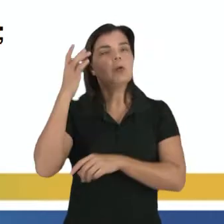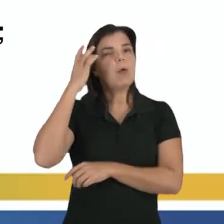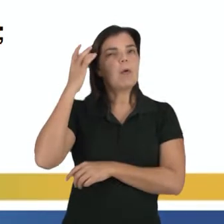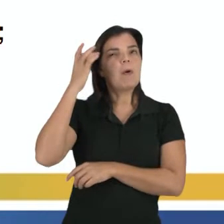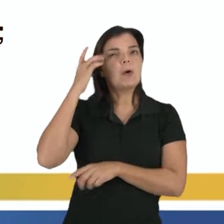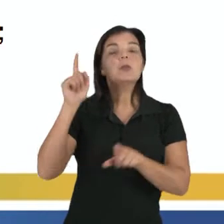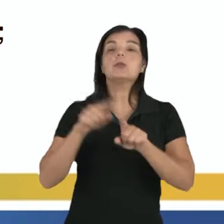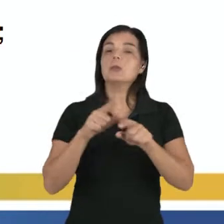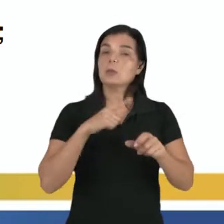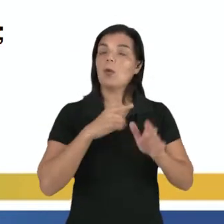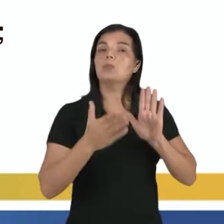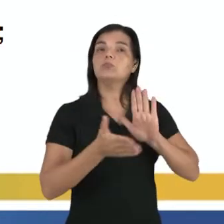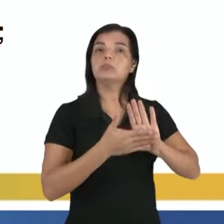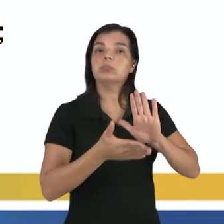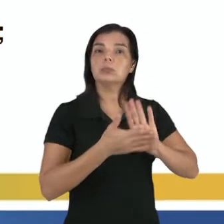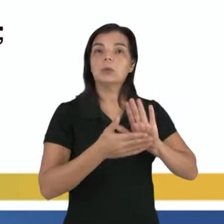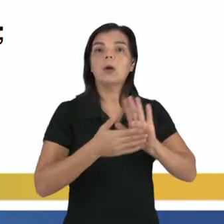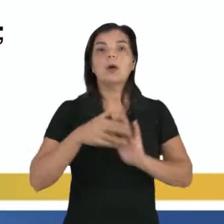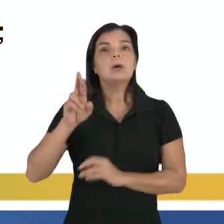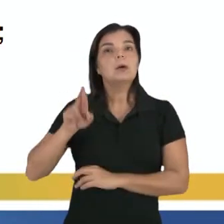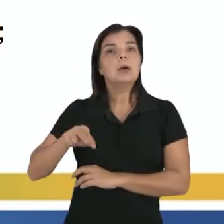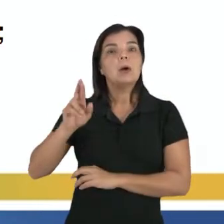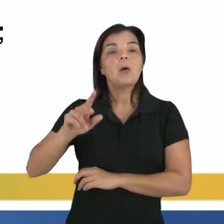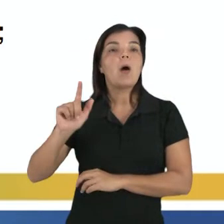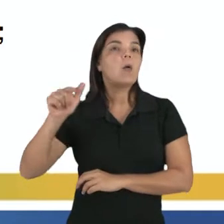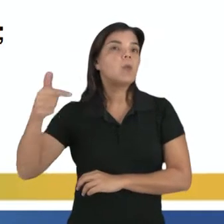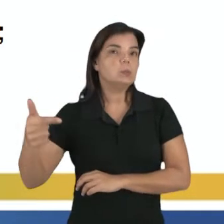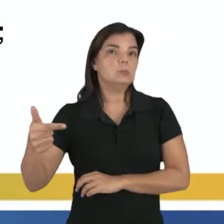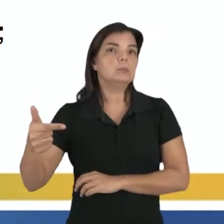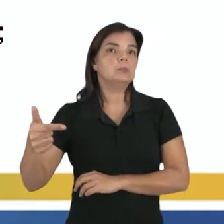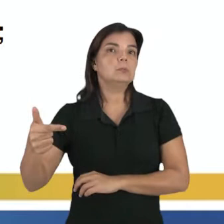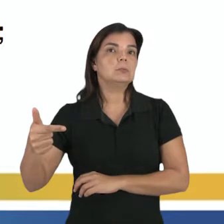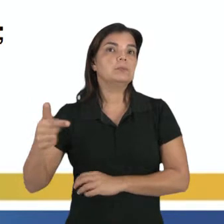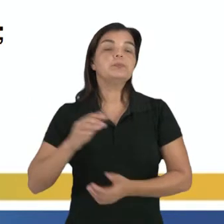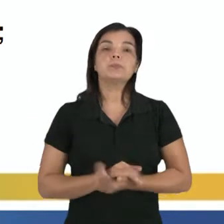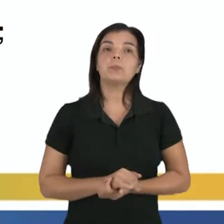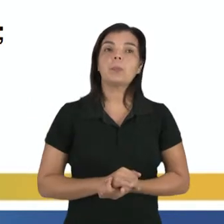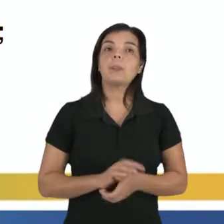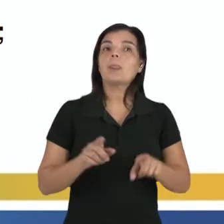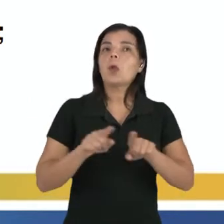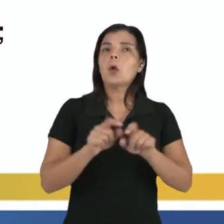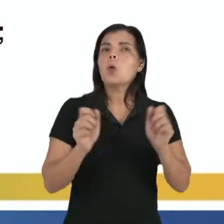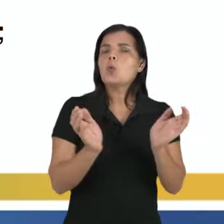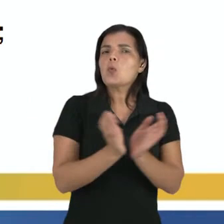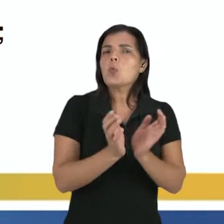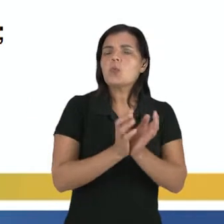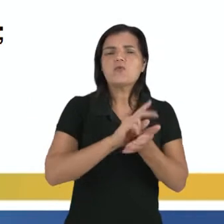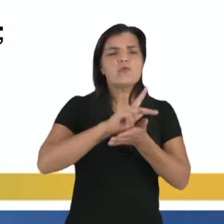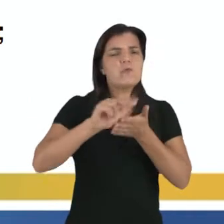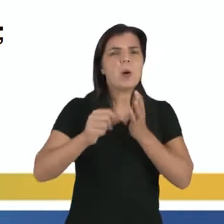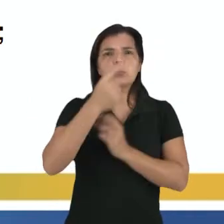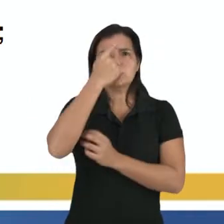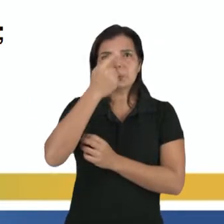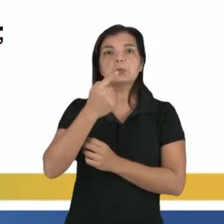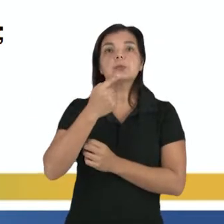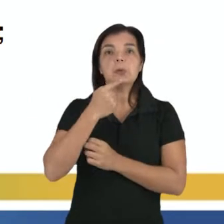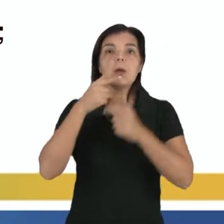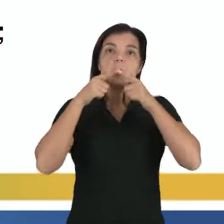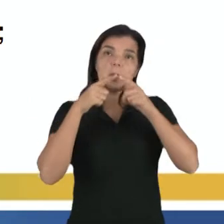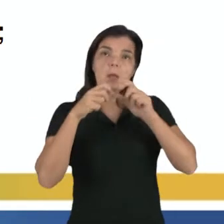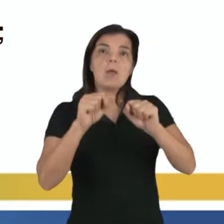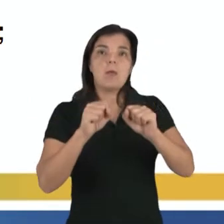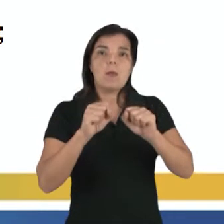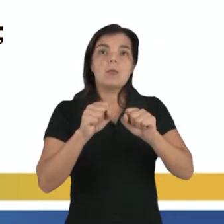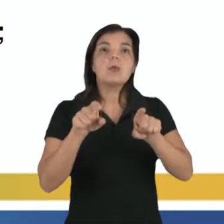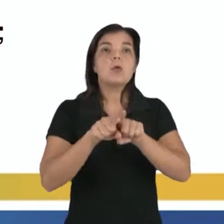proposições onde o propósito da razão é outra. Preposição é um conjunto de símbolos e a